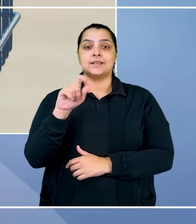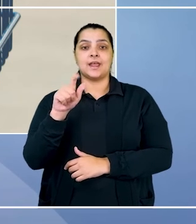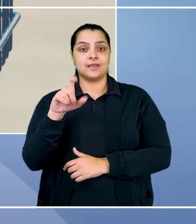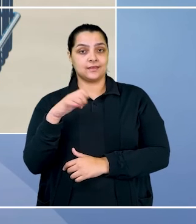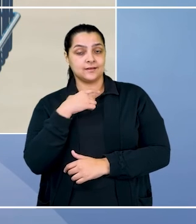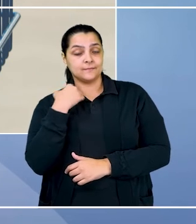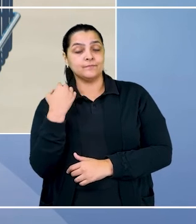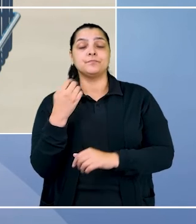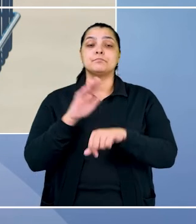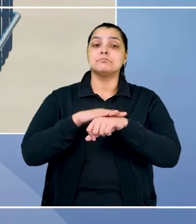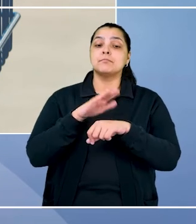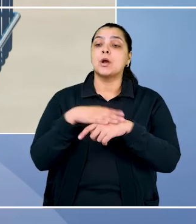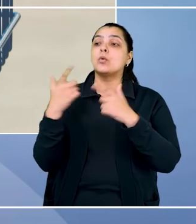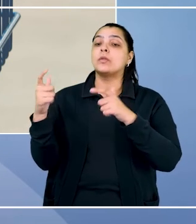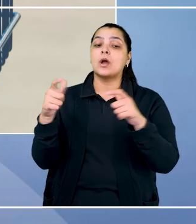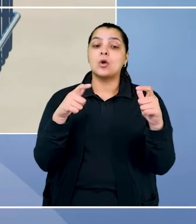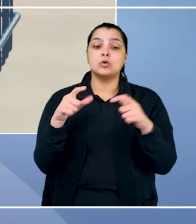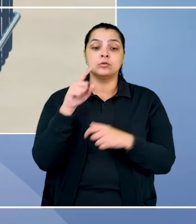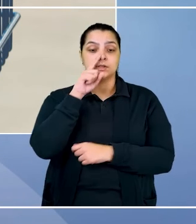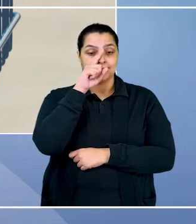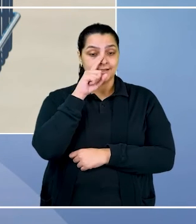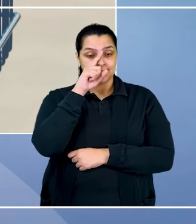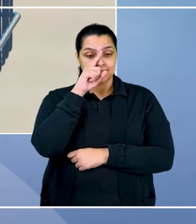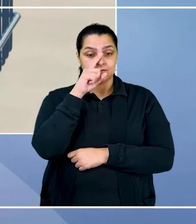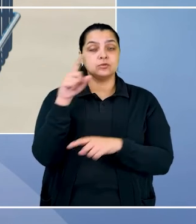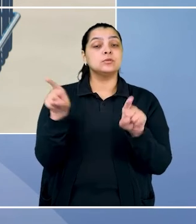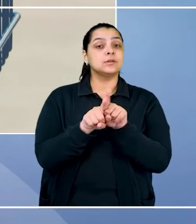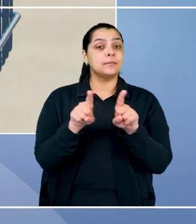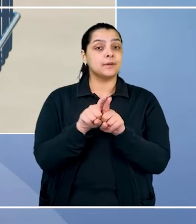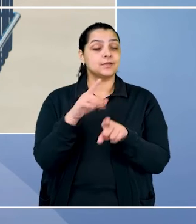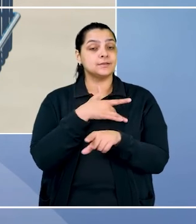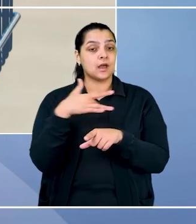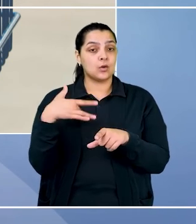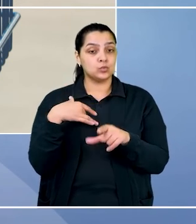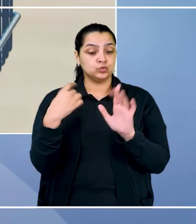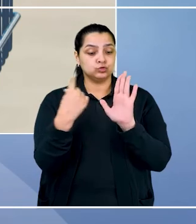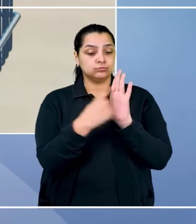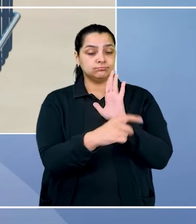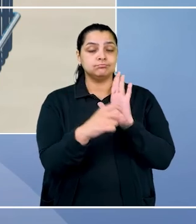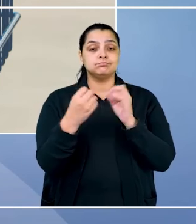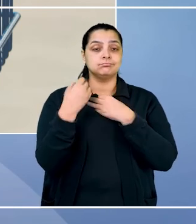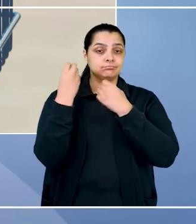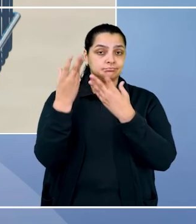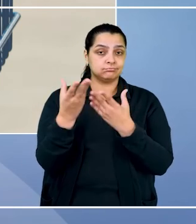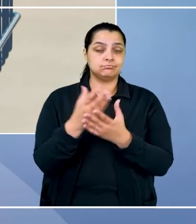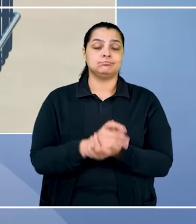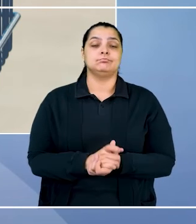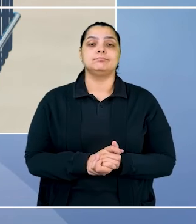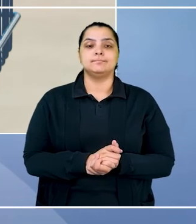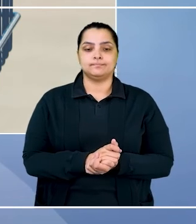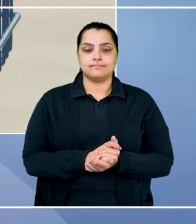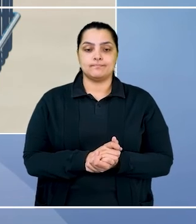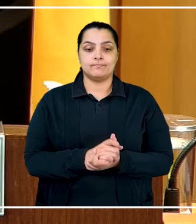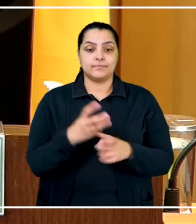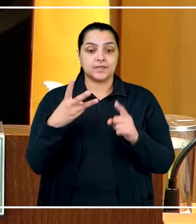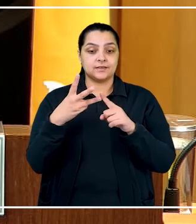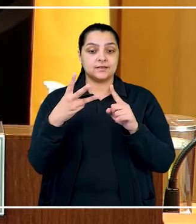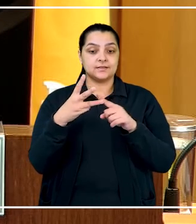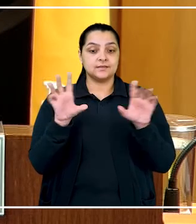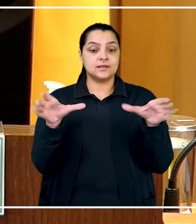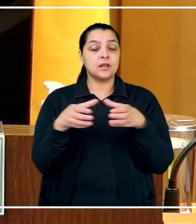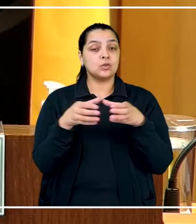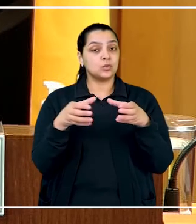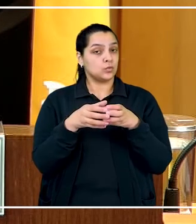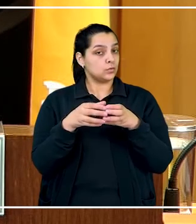e origem, entre outros dados, como os riscos que apresentam à saúde e à segurança dos consumidores. A